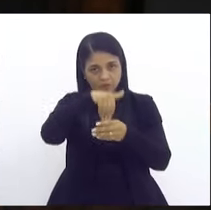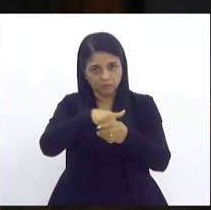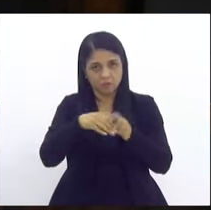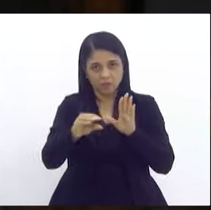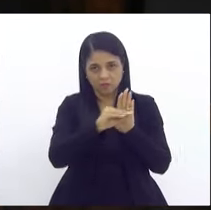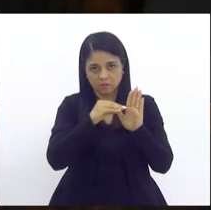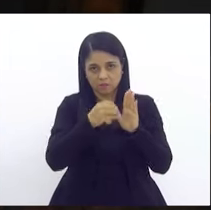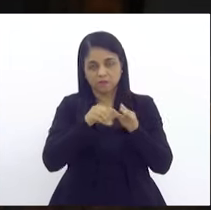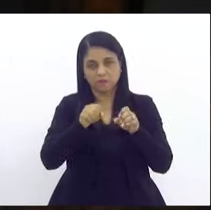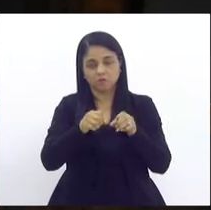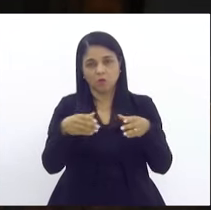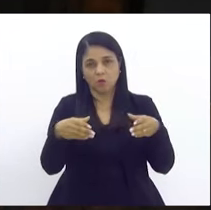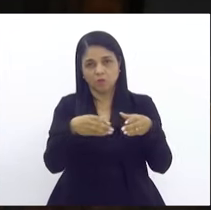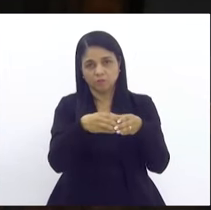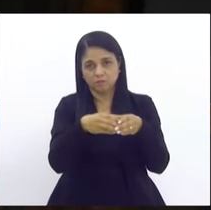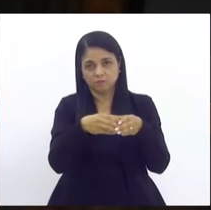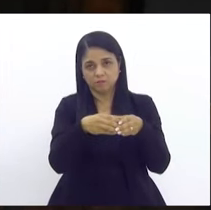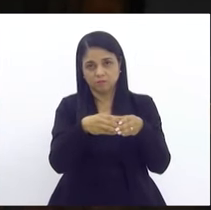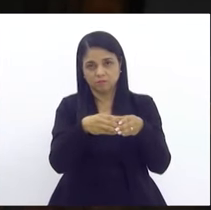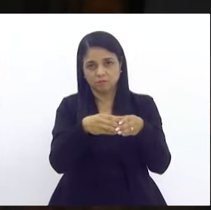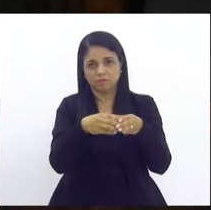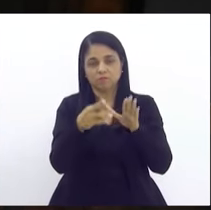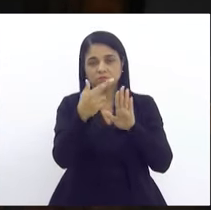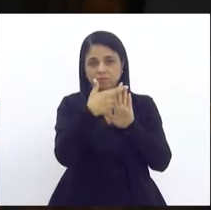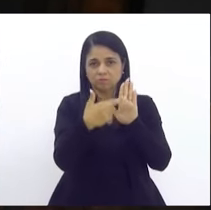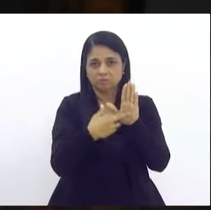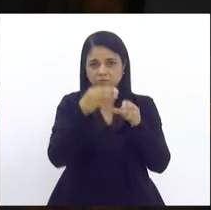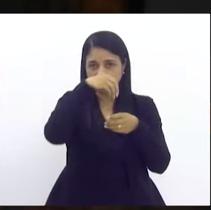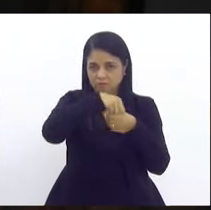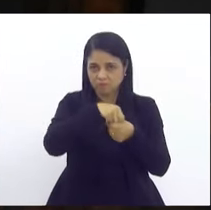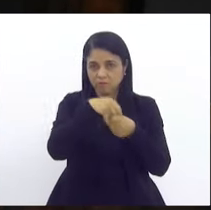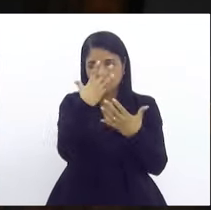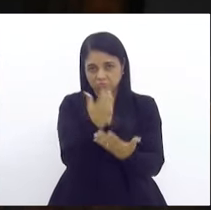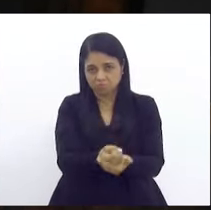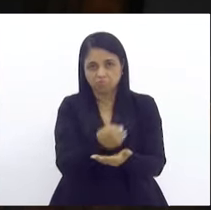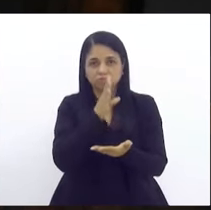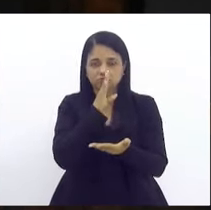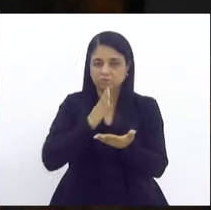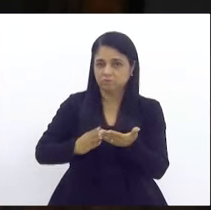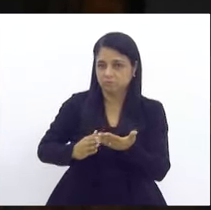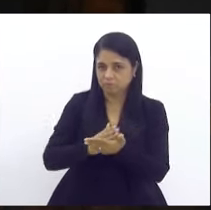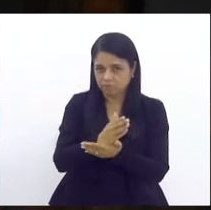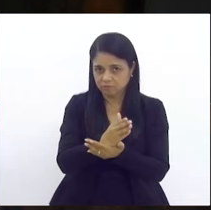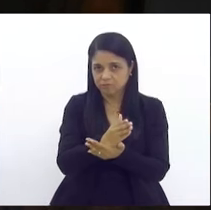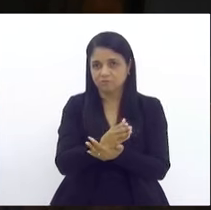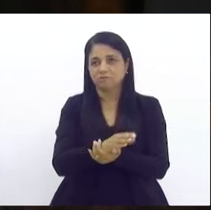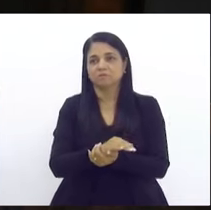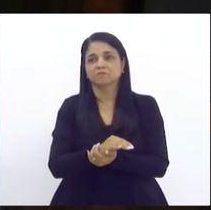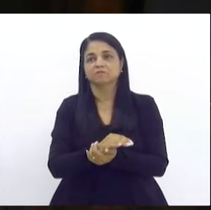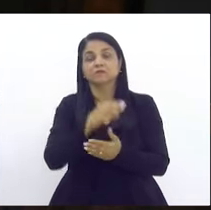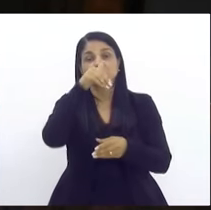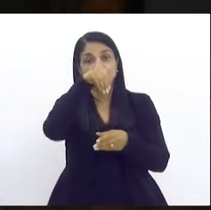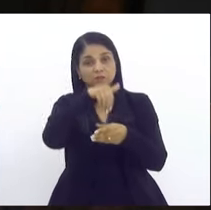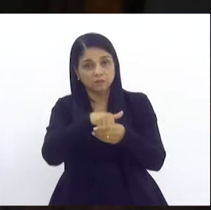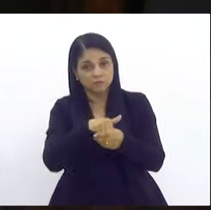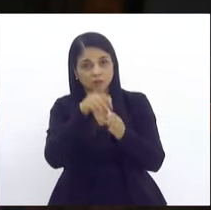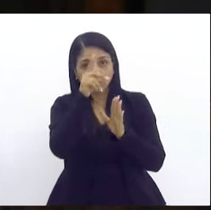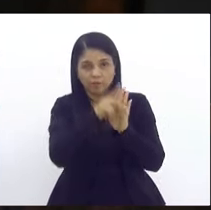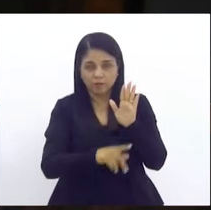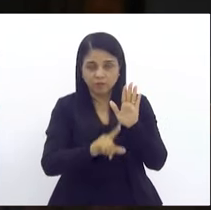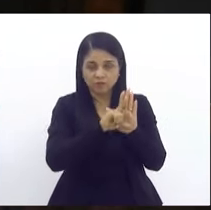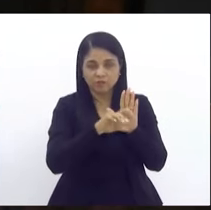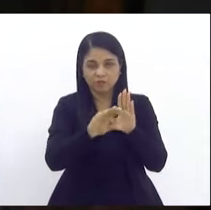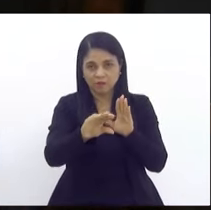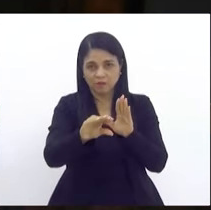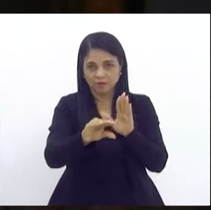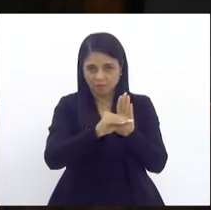da Comissão de Normas Internas. Senhores que aprovam, permaneçam como estão. Aprovado. Em votação, o projeto assim